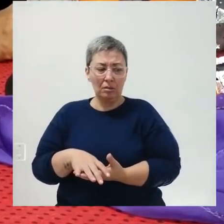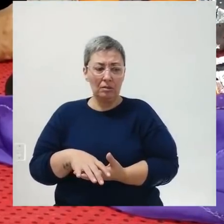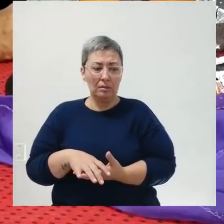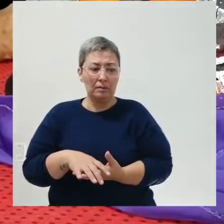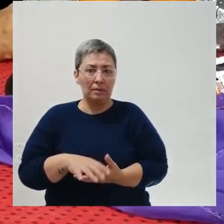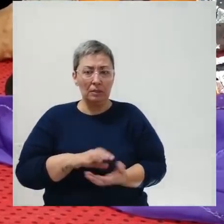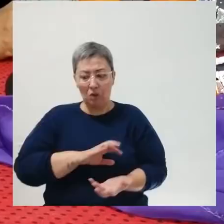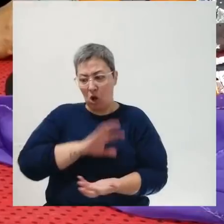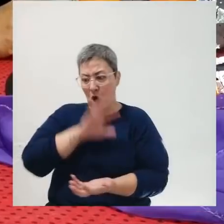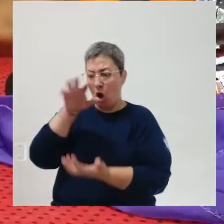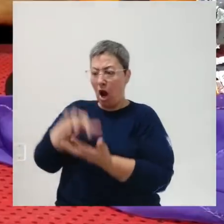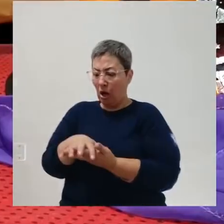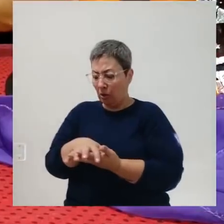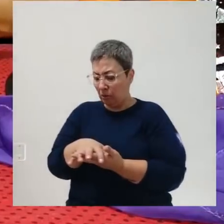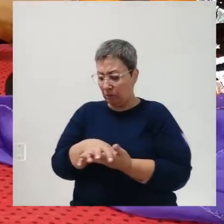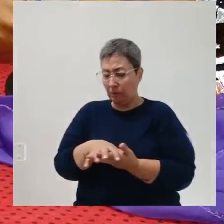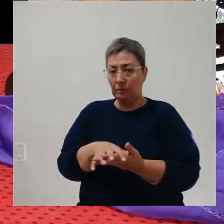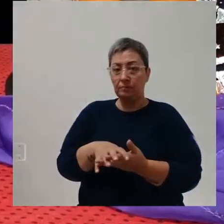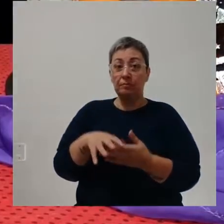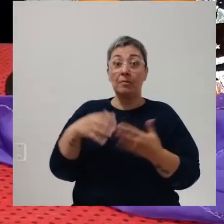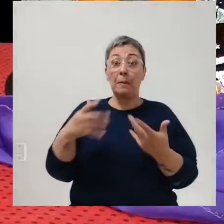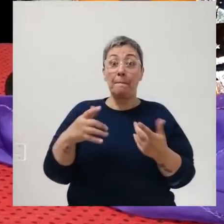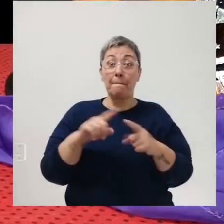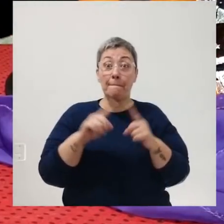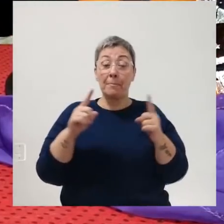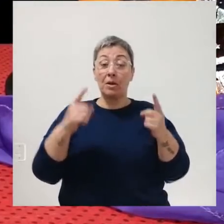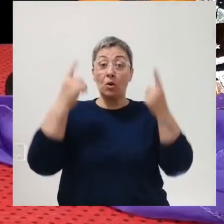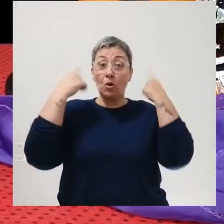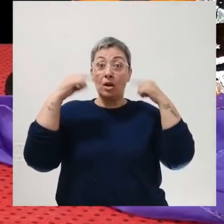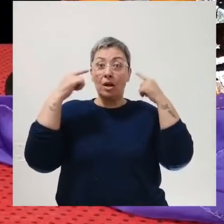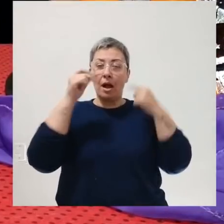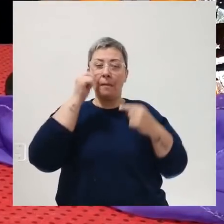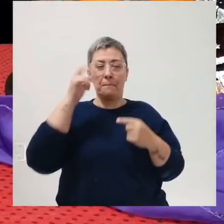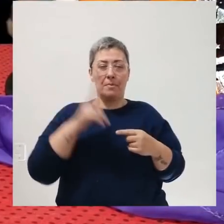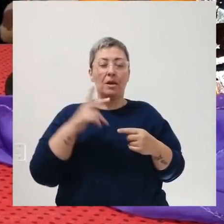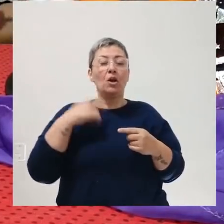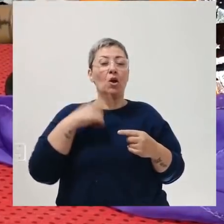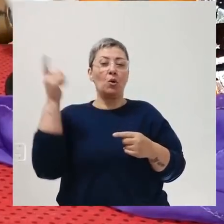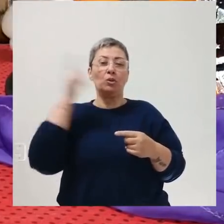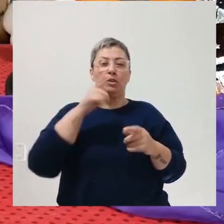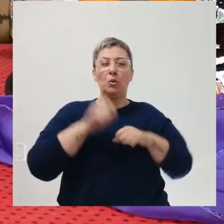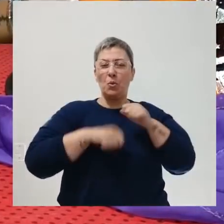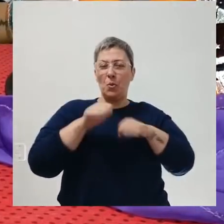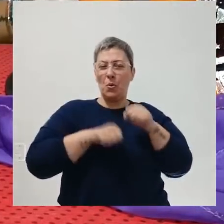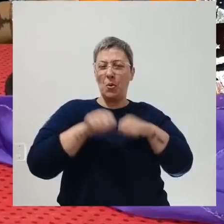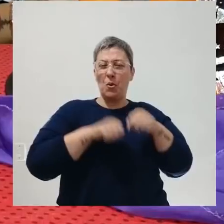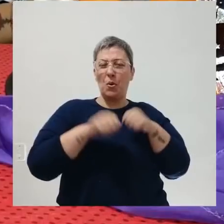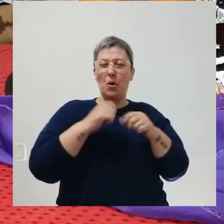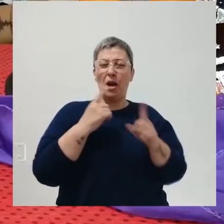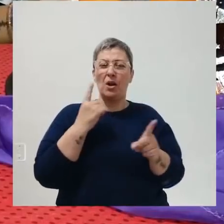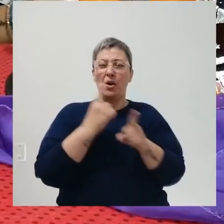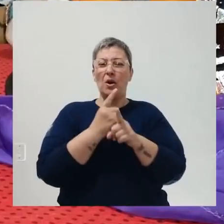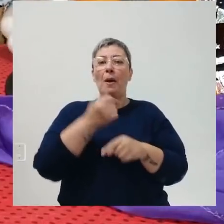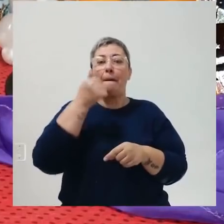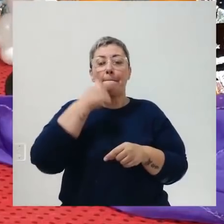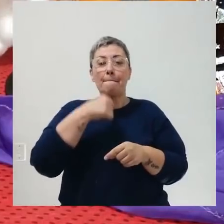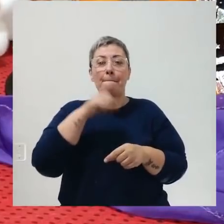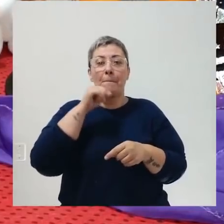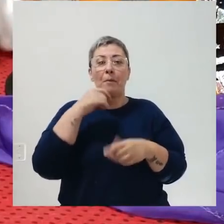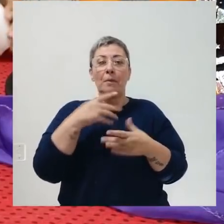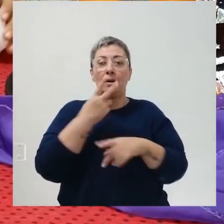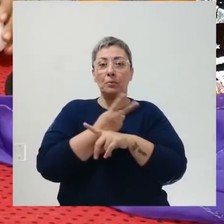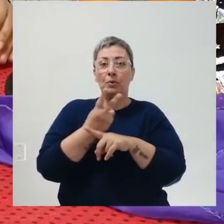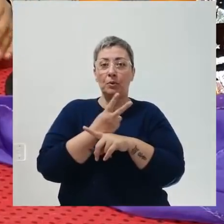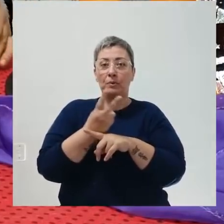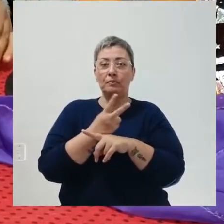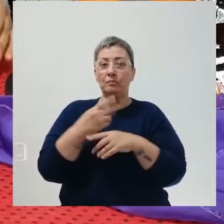E pulou para cima do cordeiro. Mas o cordeirinho, muito esperto, conseguiu correr e encontrar com a sua mãe que o